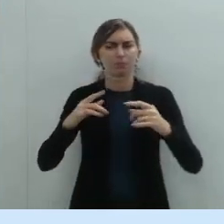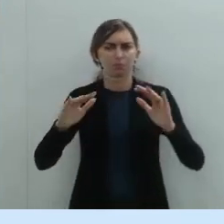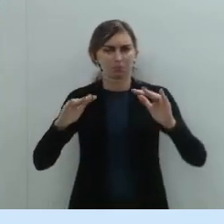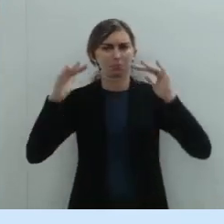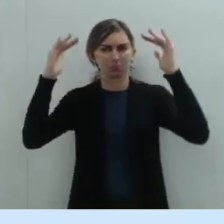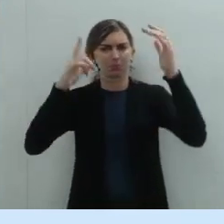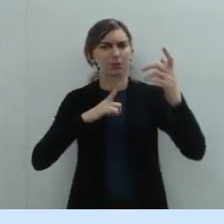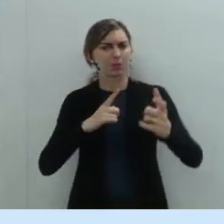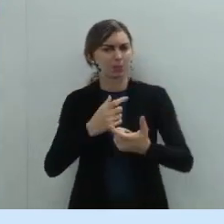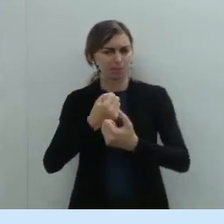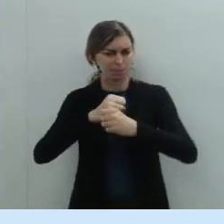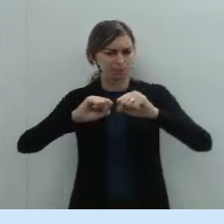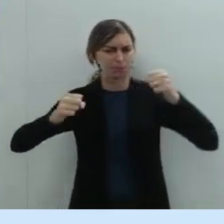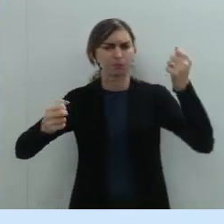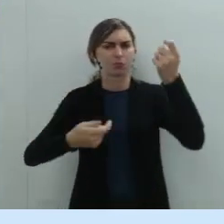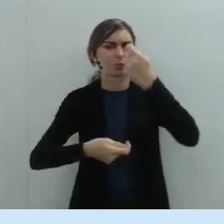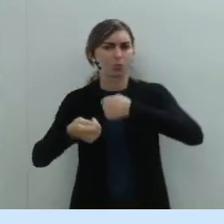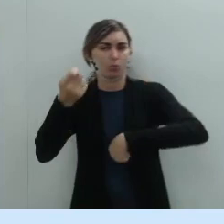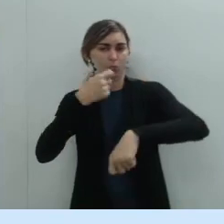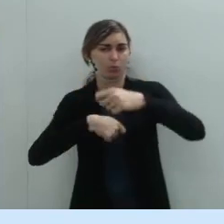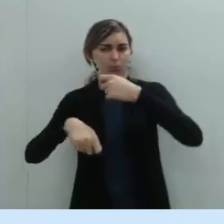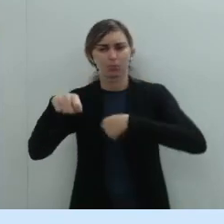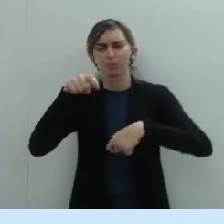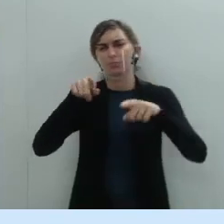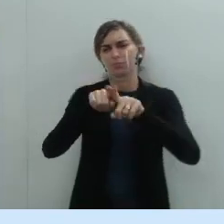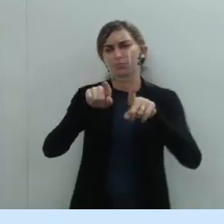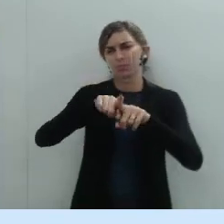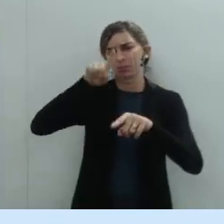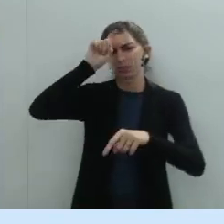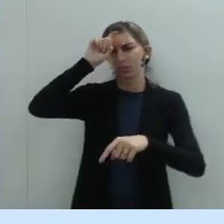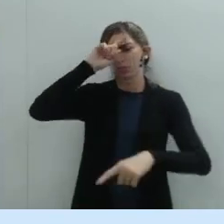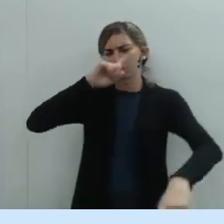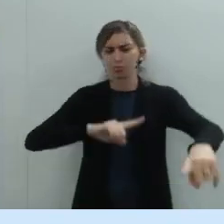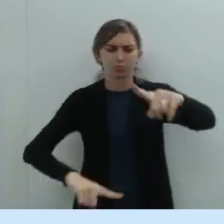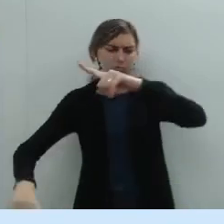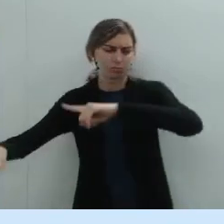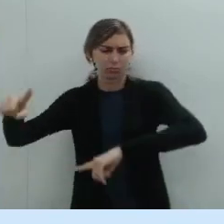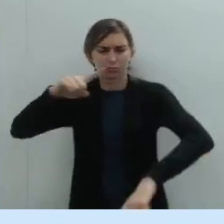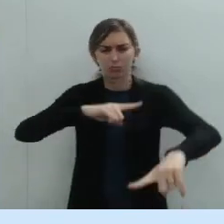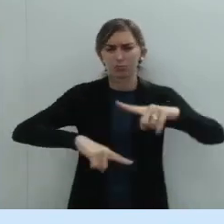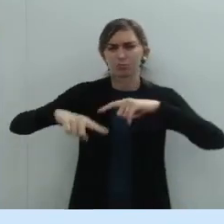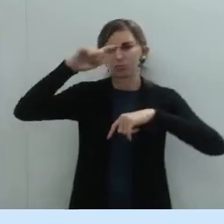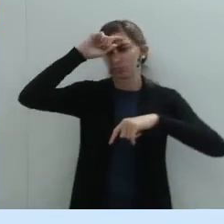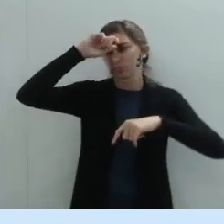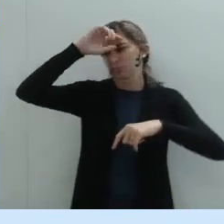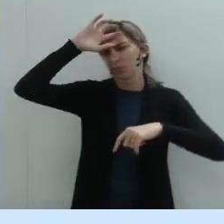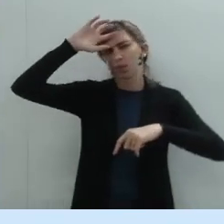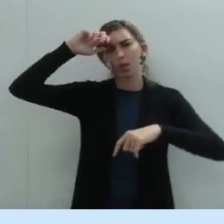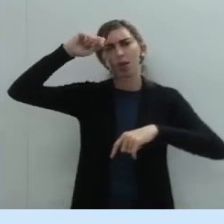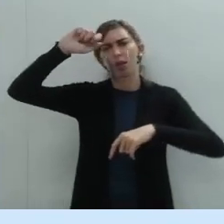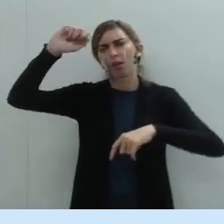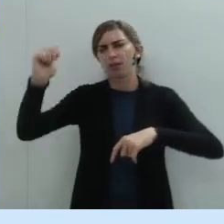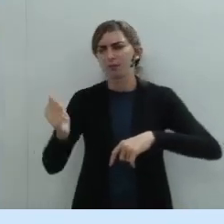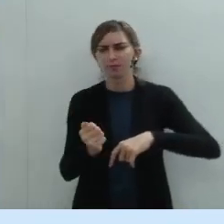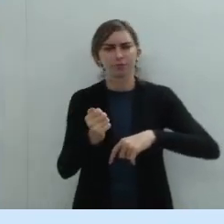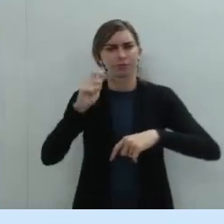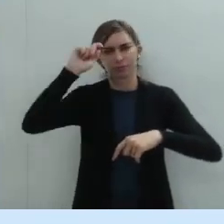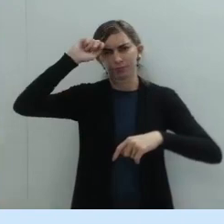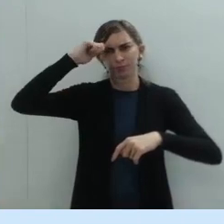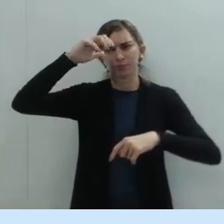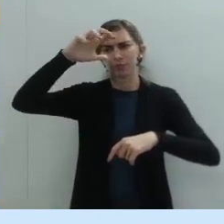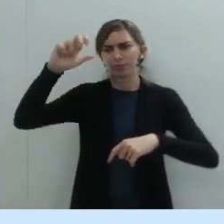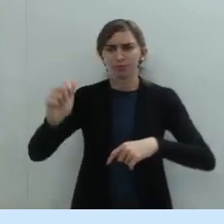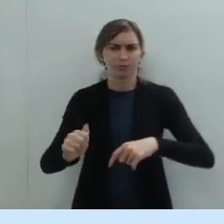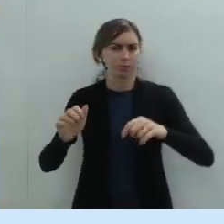é? E Egito nem se fala, né? Egito dominou, né, a África praticamente toda, né, em